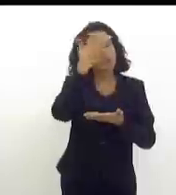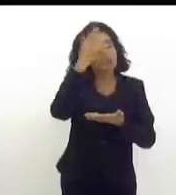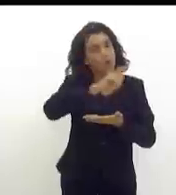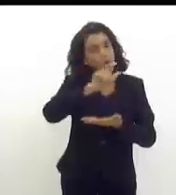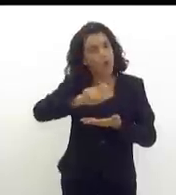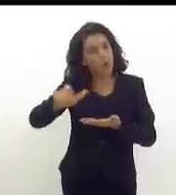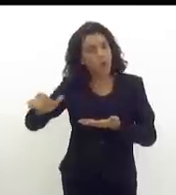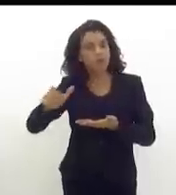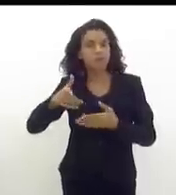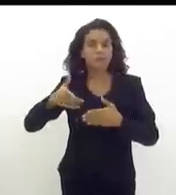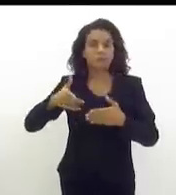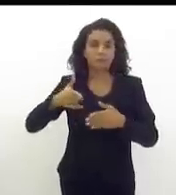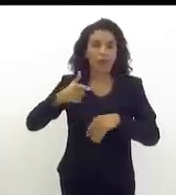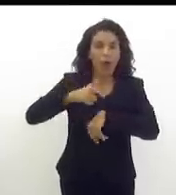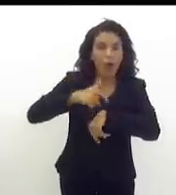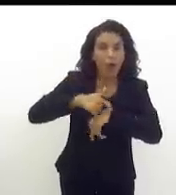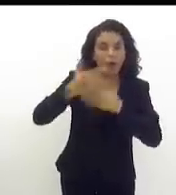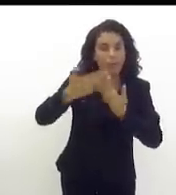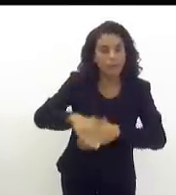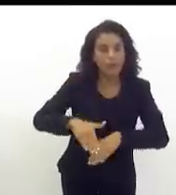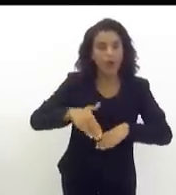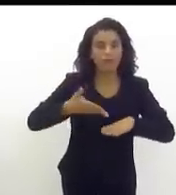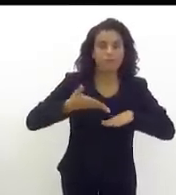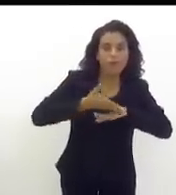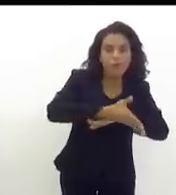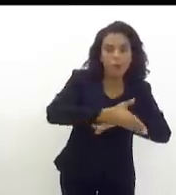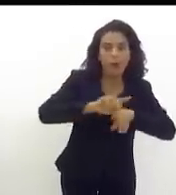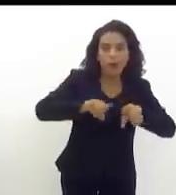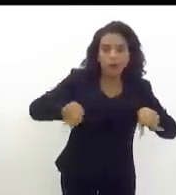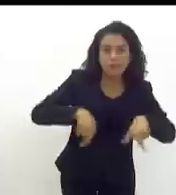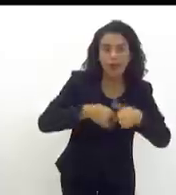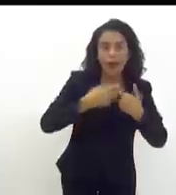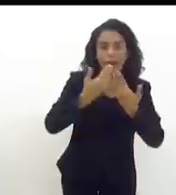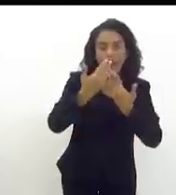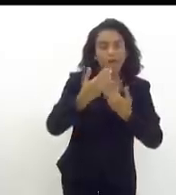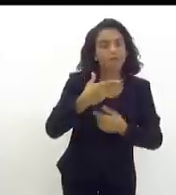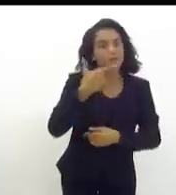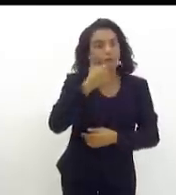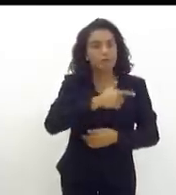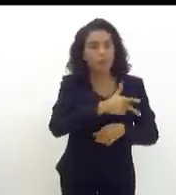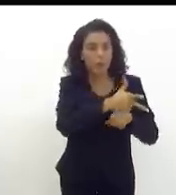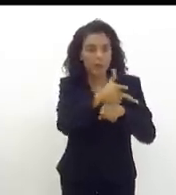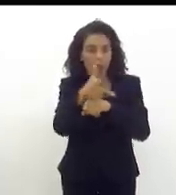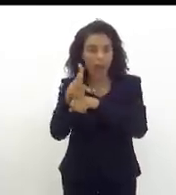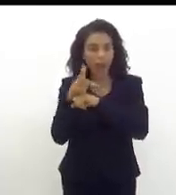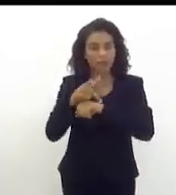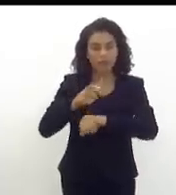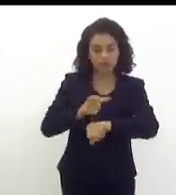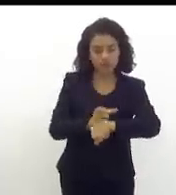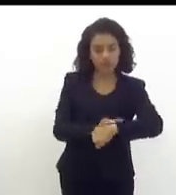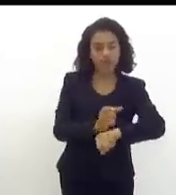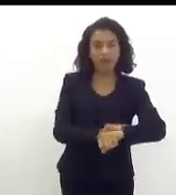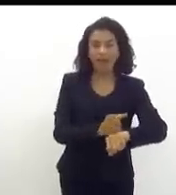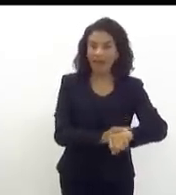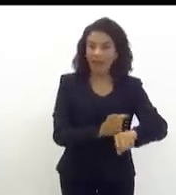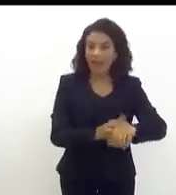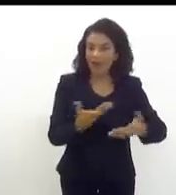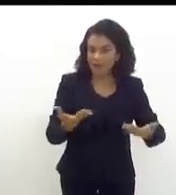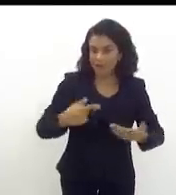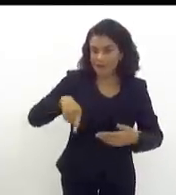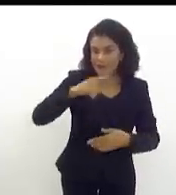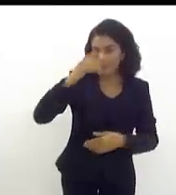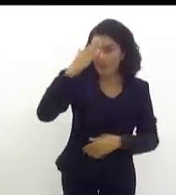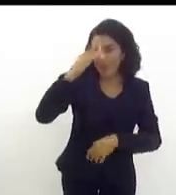com celulares filmaram prova entraram com relógio onde hoje o relógio